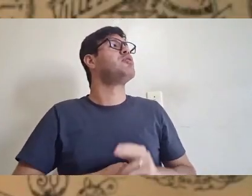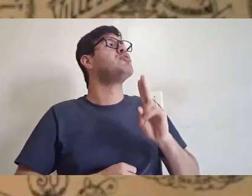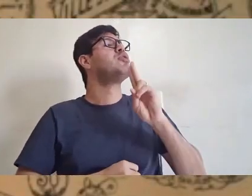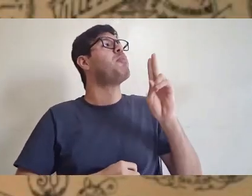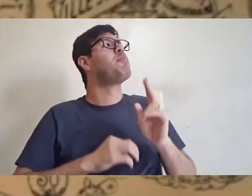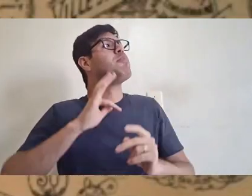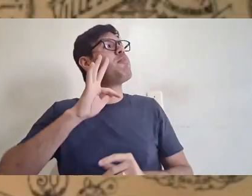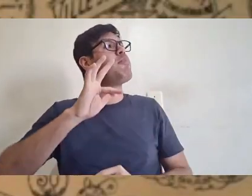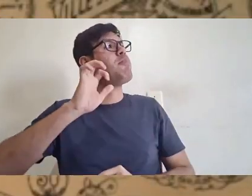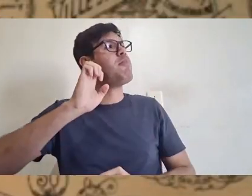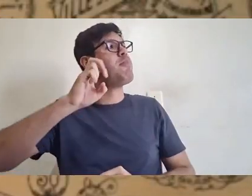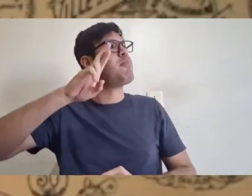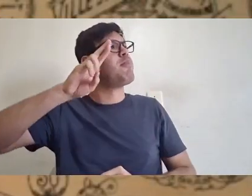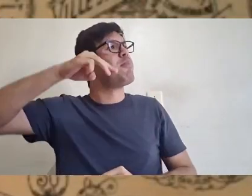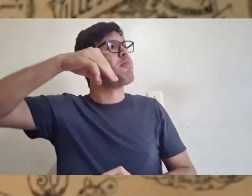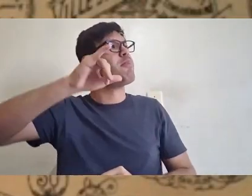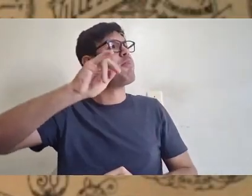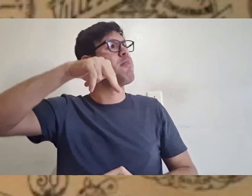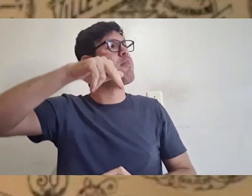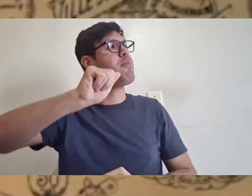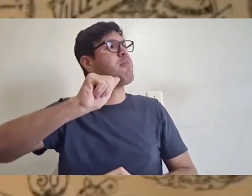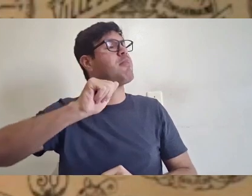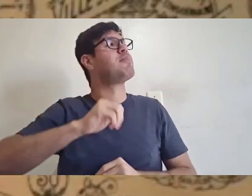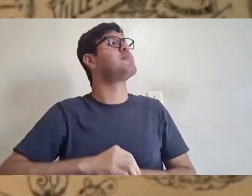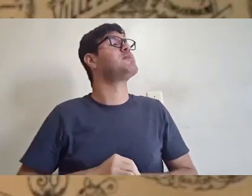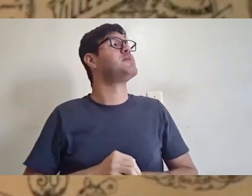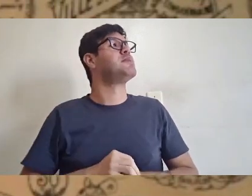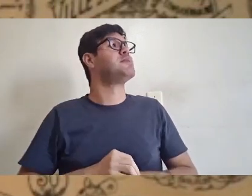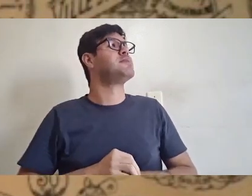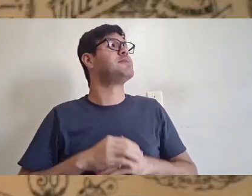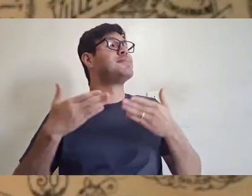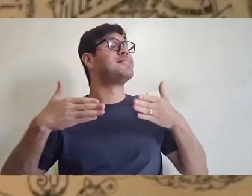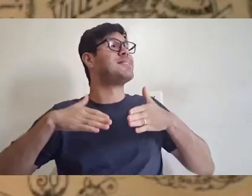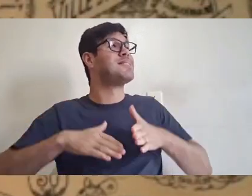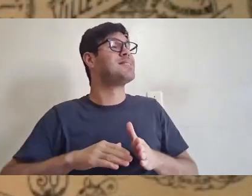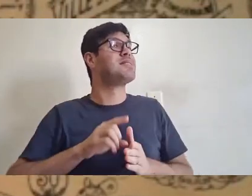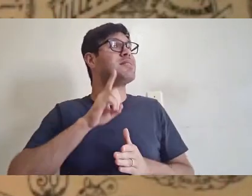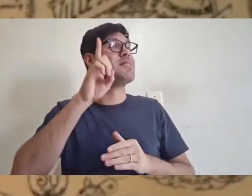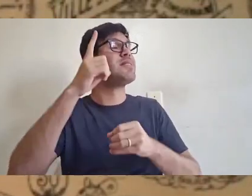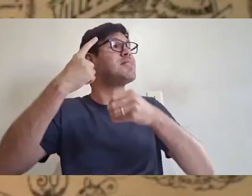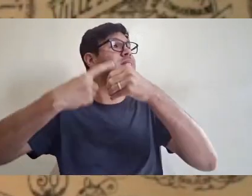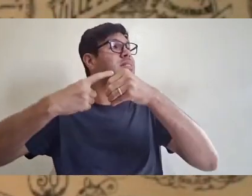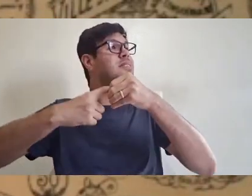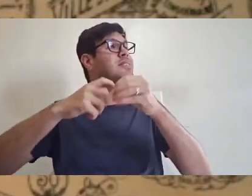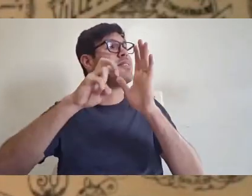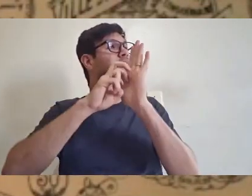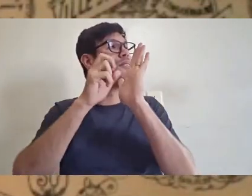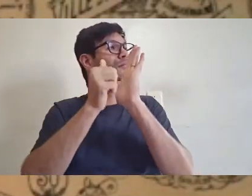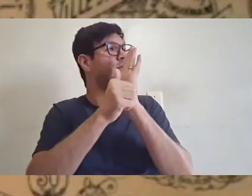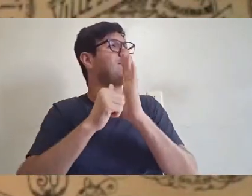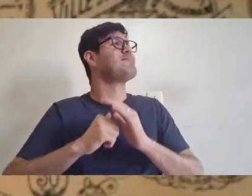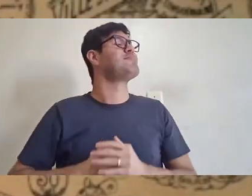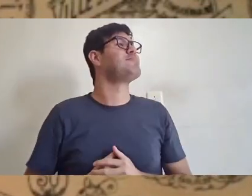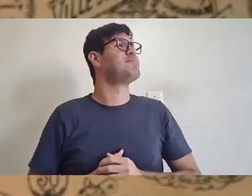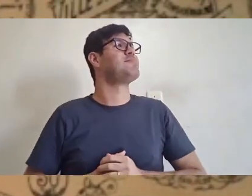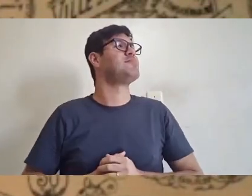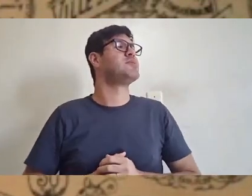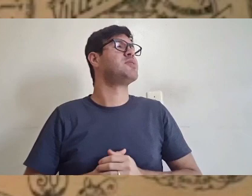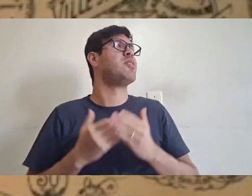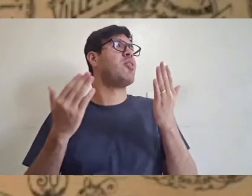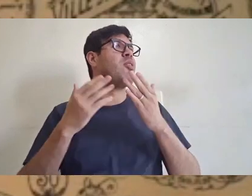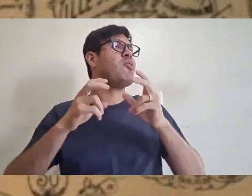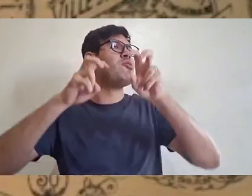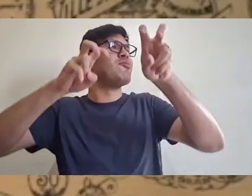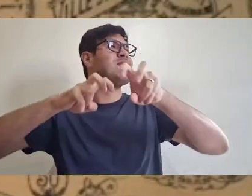e era oriunda de Pirassununga, né? Sim. Nasceu lá na famosa, hoje já não existe mais,